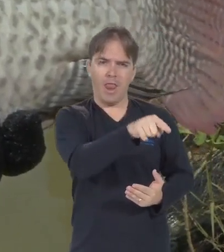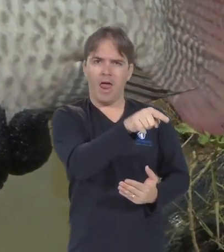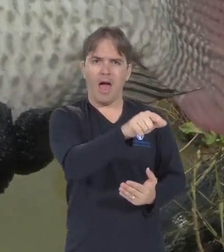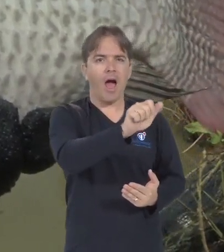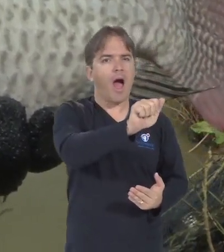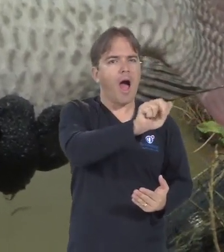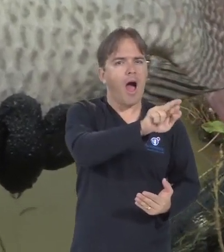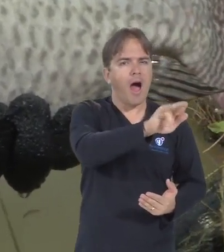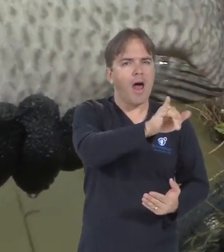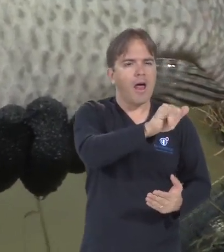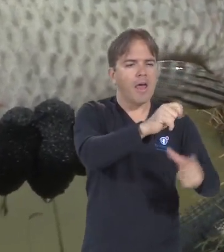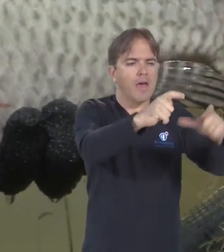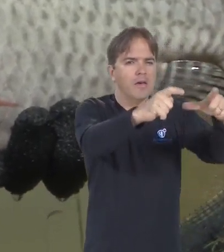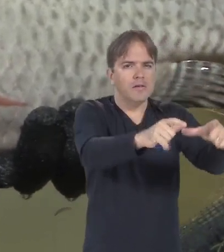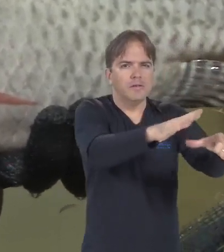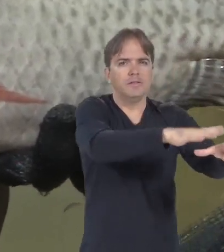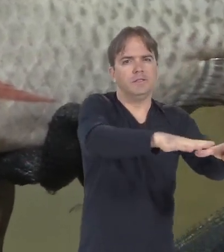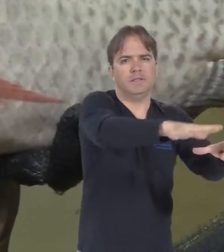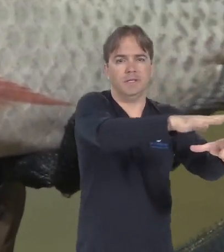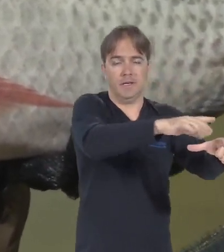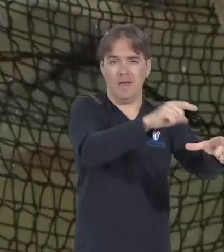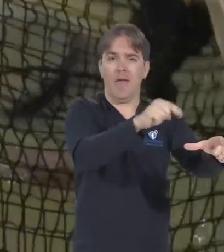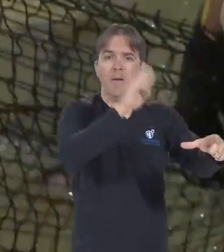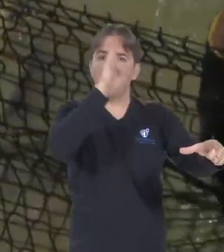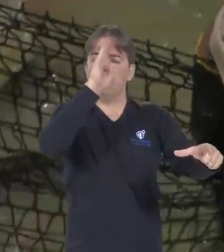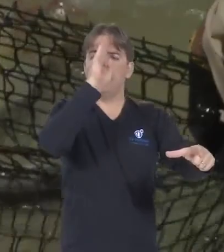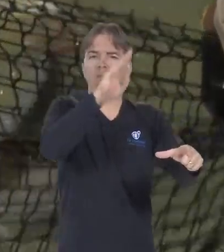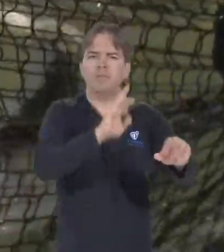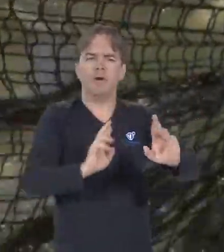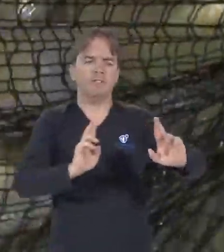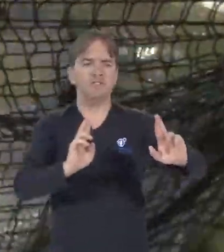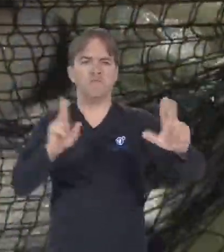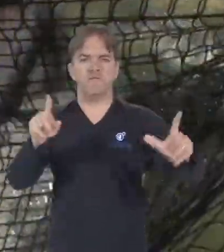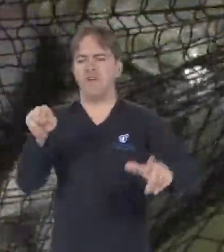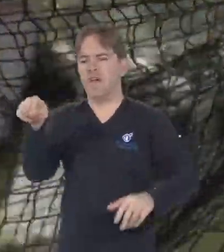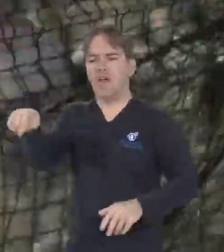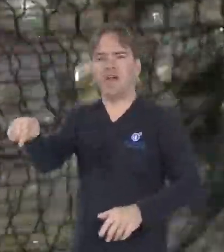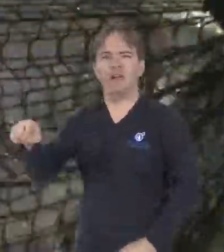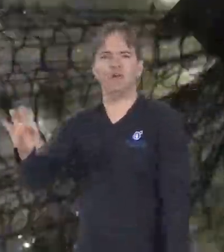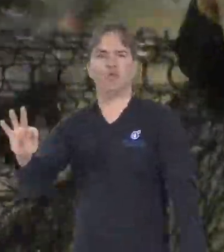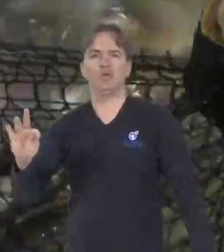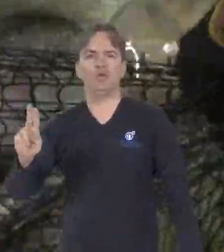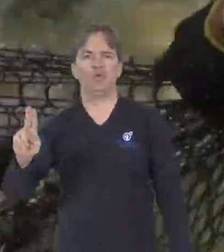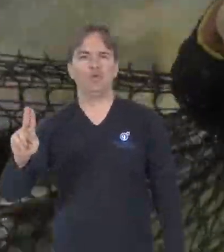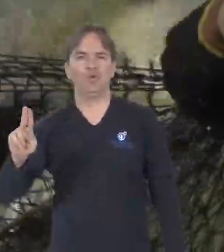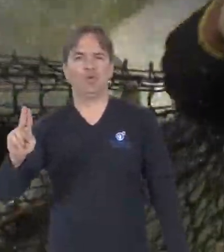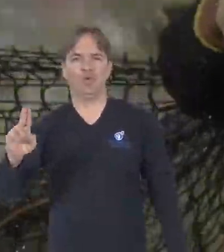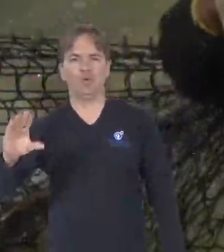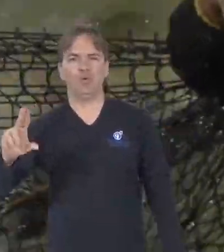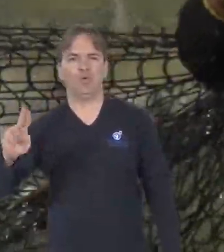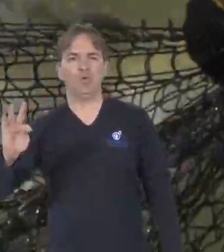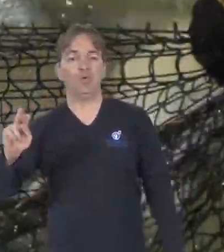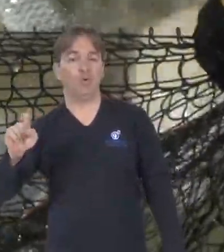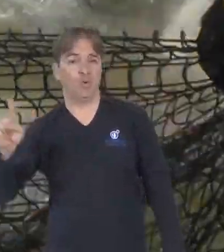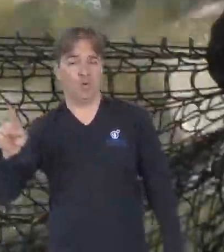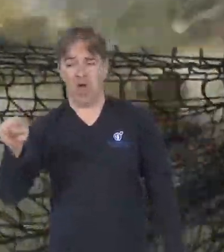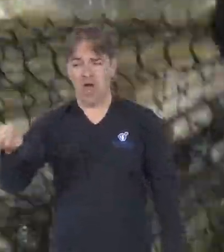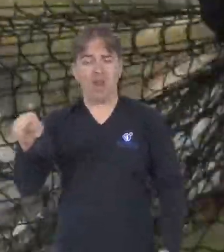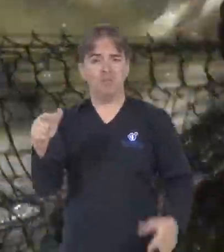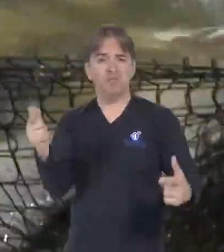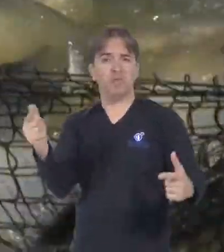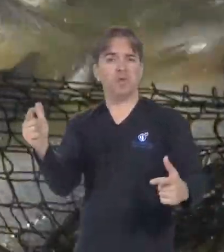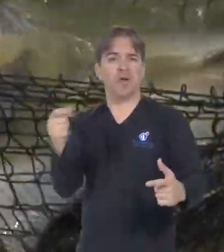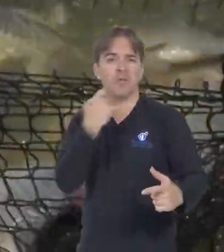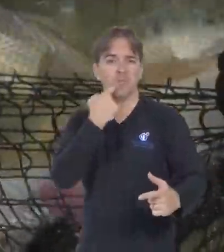no reservatório Areias é uma das principais características que o difere do reservatório do Tucutu, que lá no Tucutu a gente